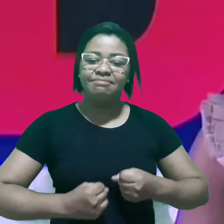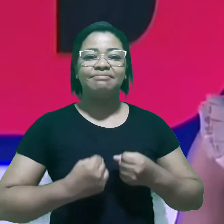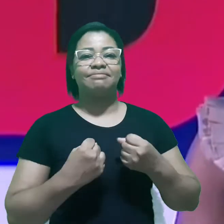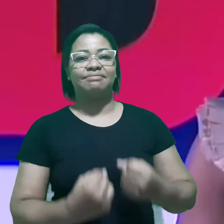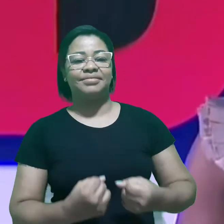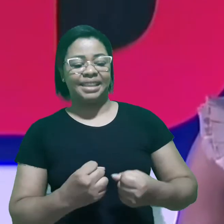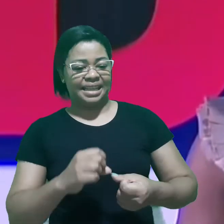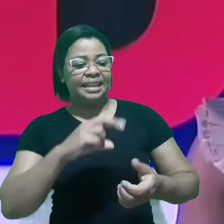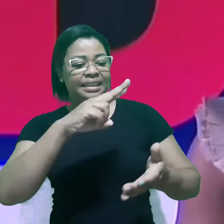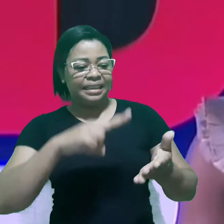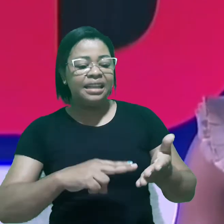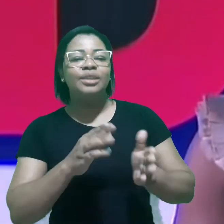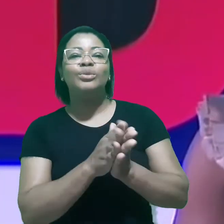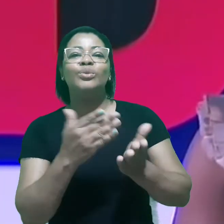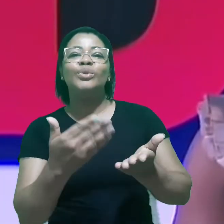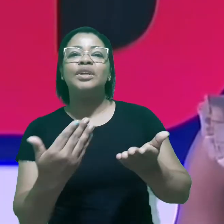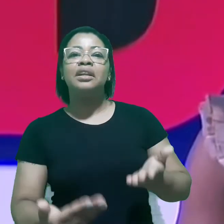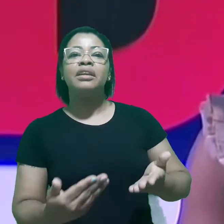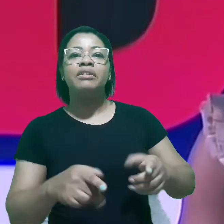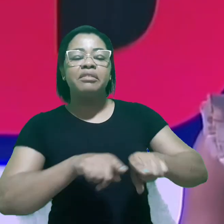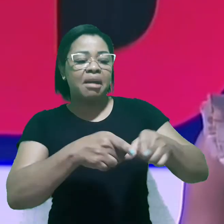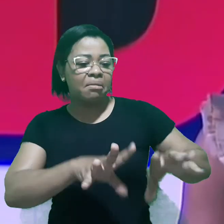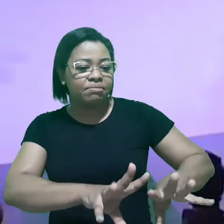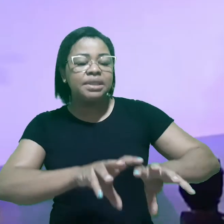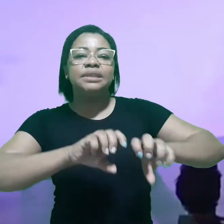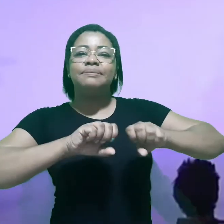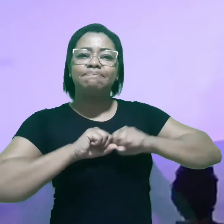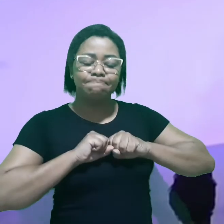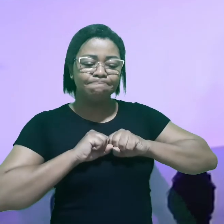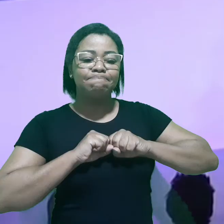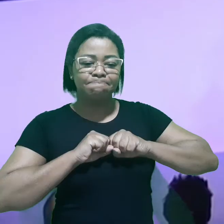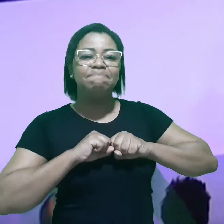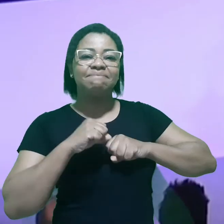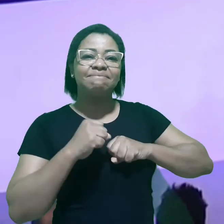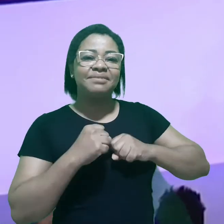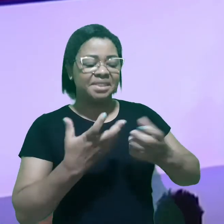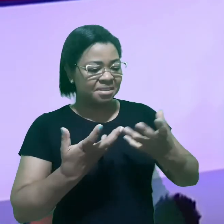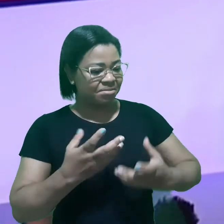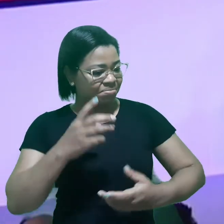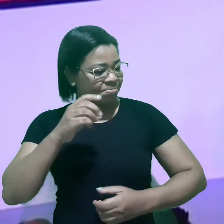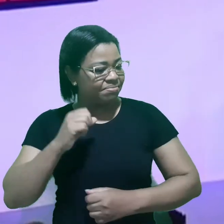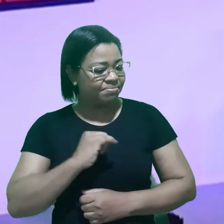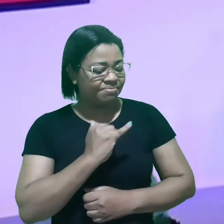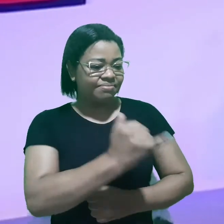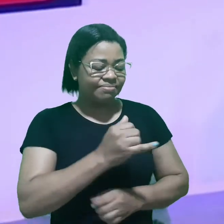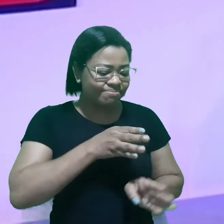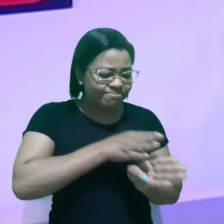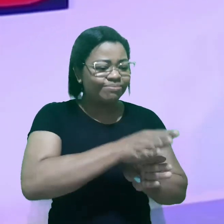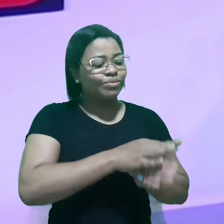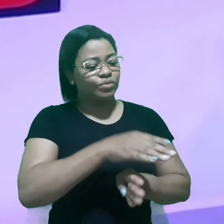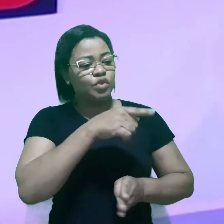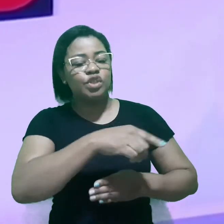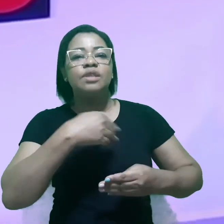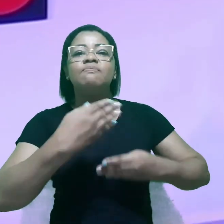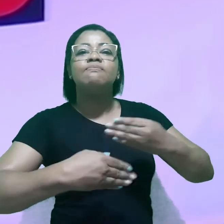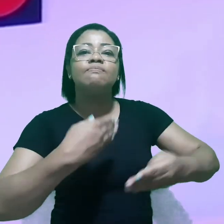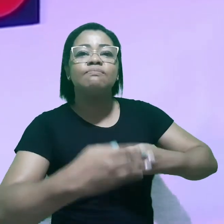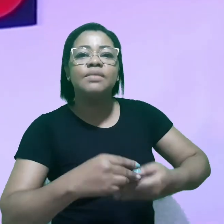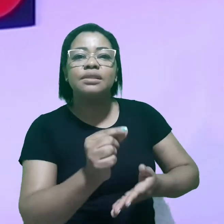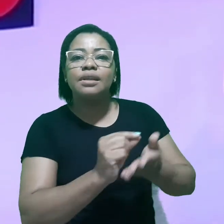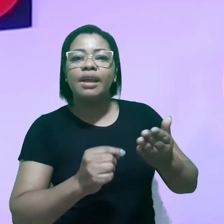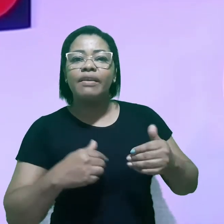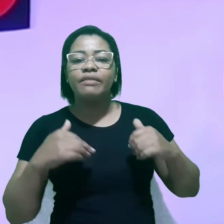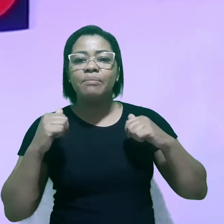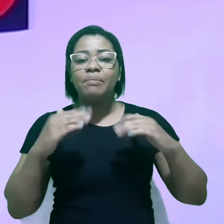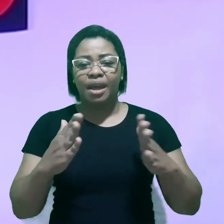sentia-se no direito de me dizer o que escrever na sequência. E se minha colega de quarto soubesse de minha amiga Fumi Onda, uma mulher